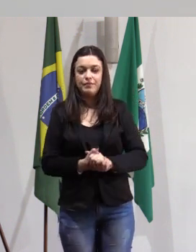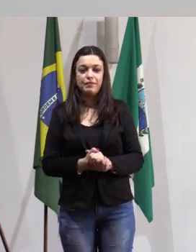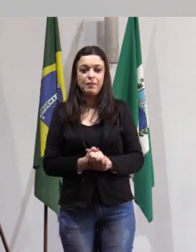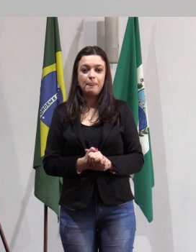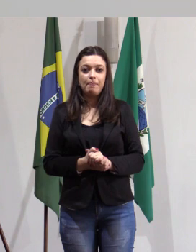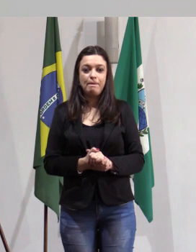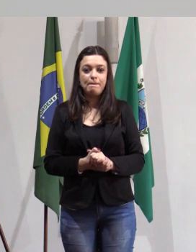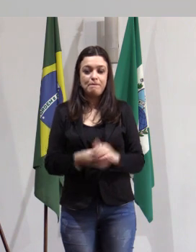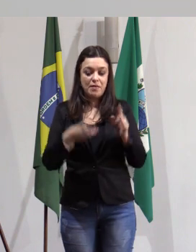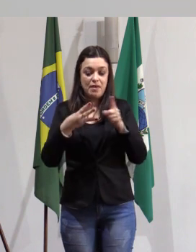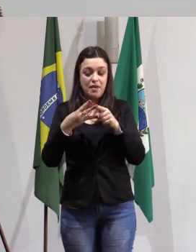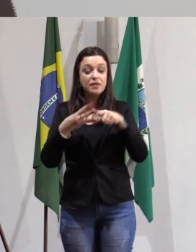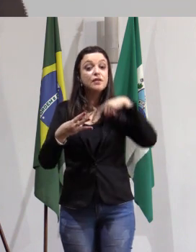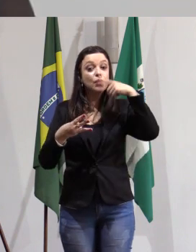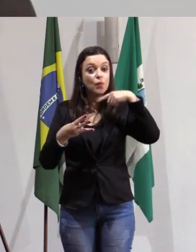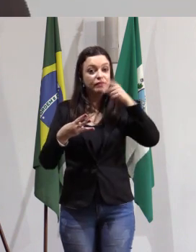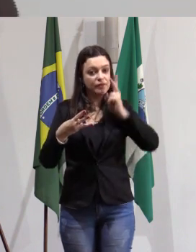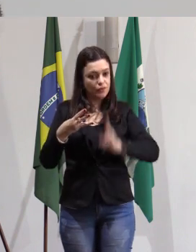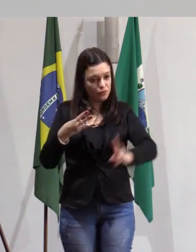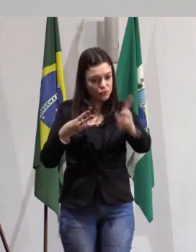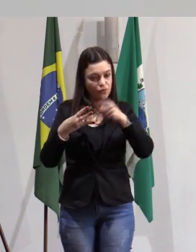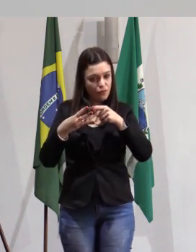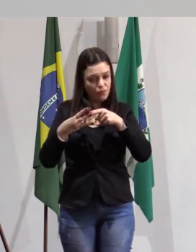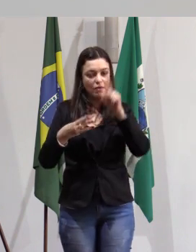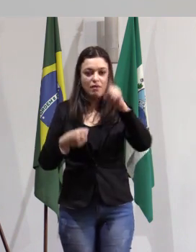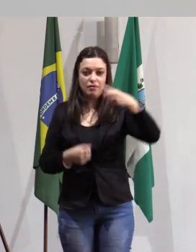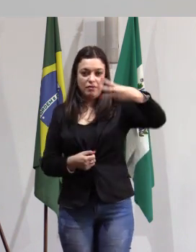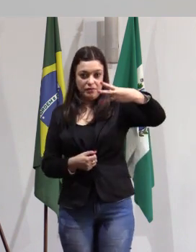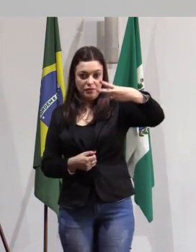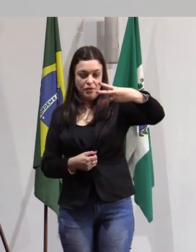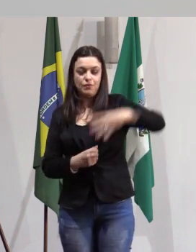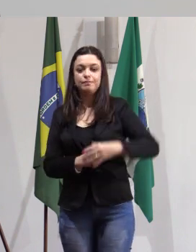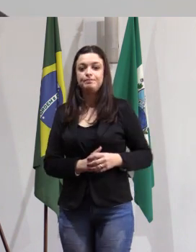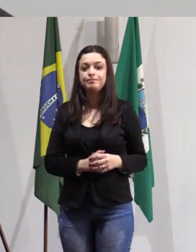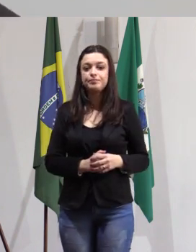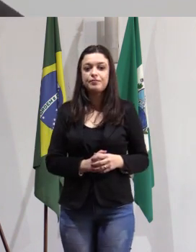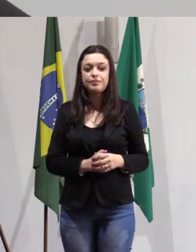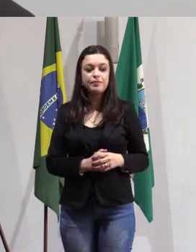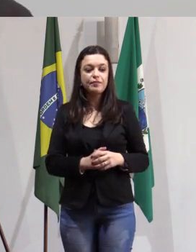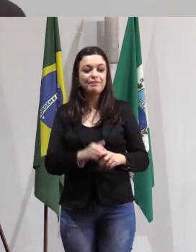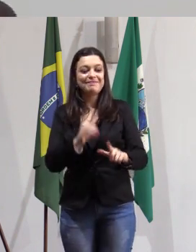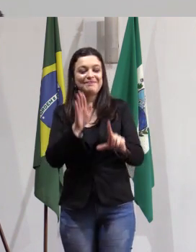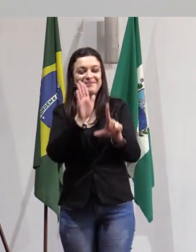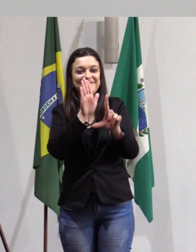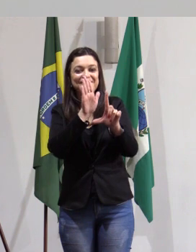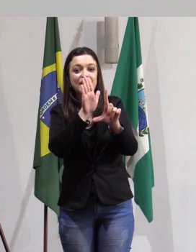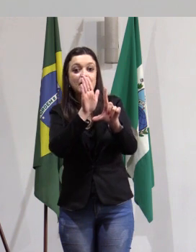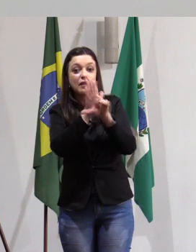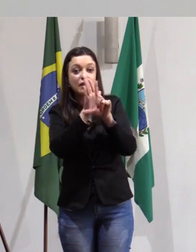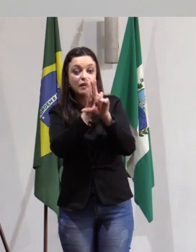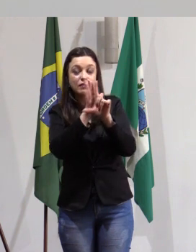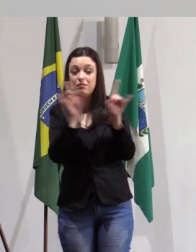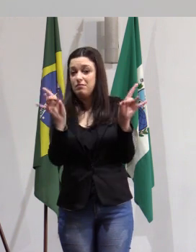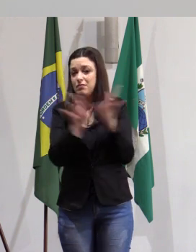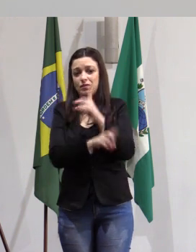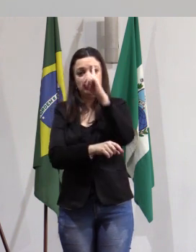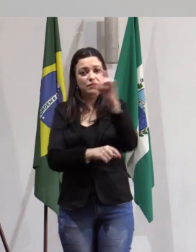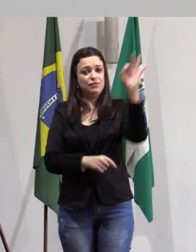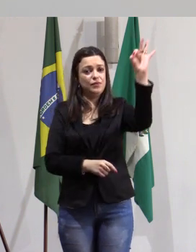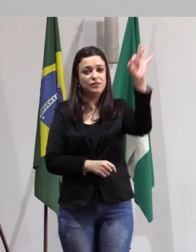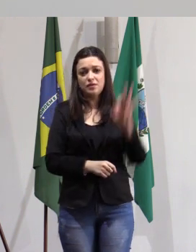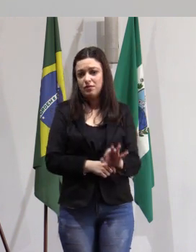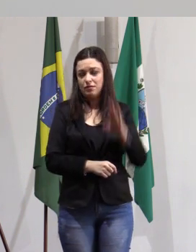Terceiro, como dúvidas, obscuridades e lacunas, a lei é plena, pleníssima,